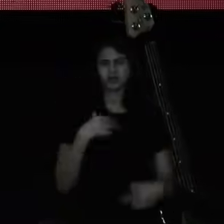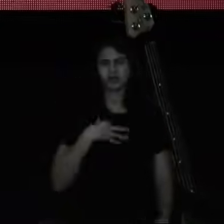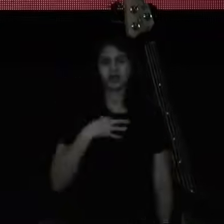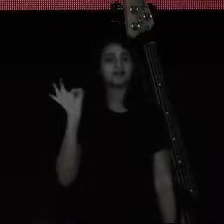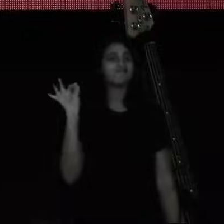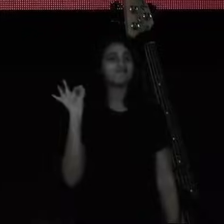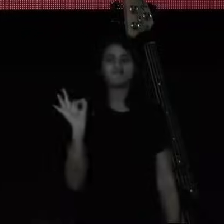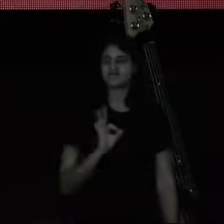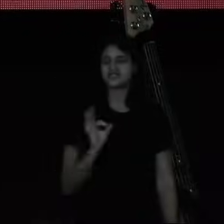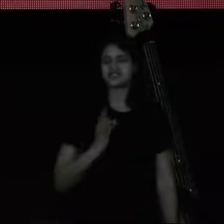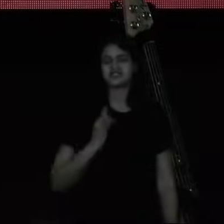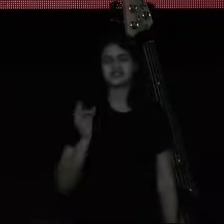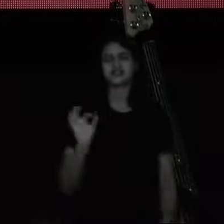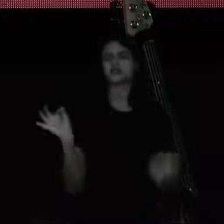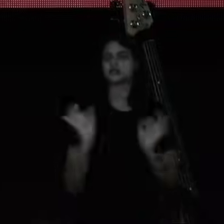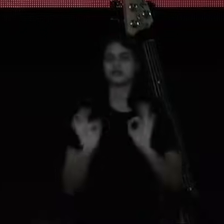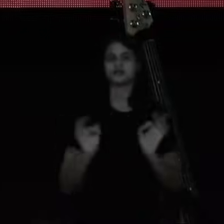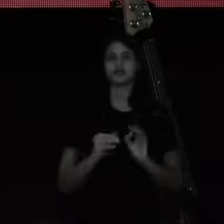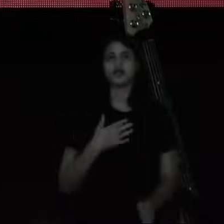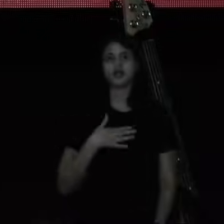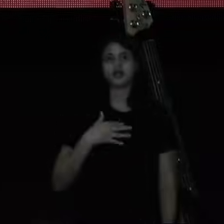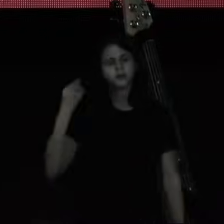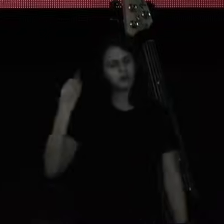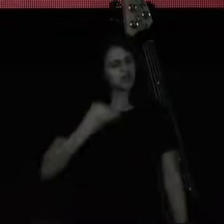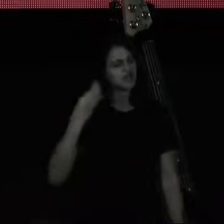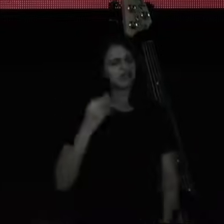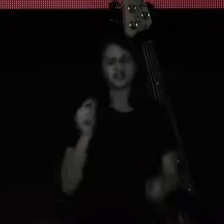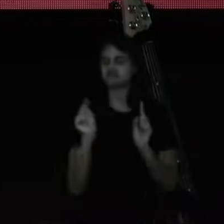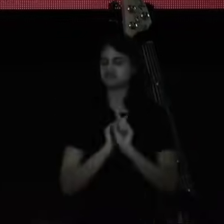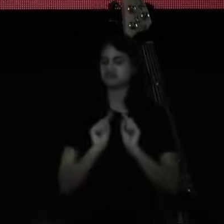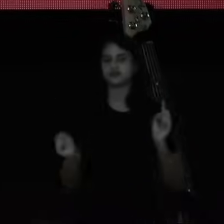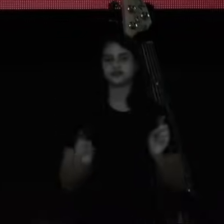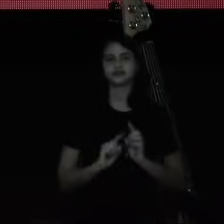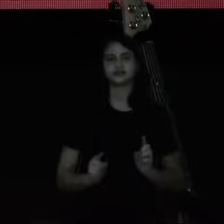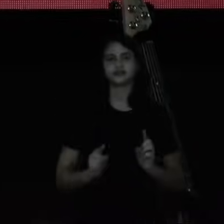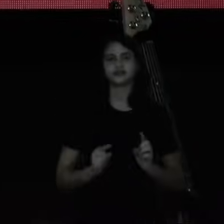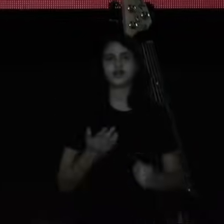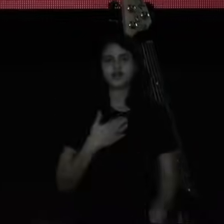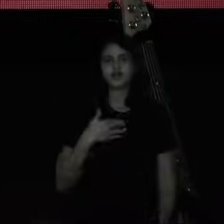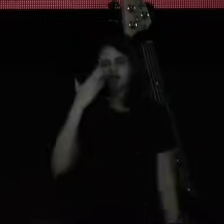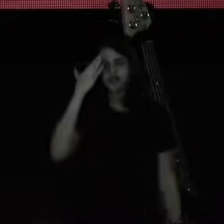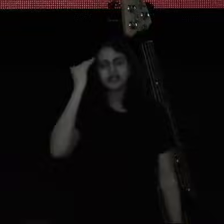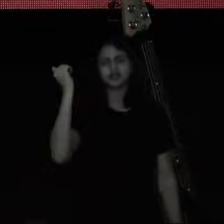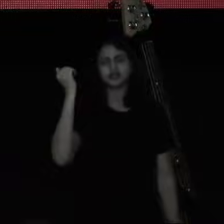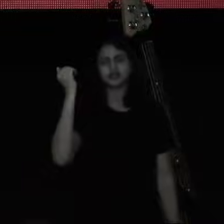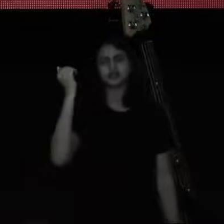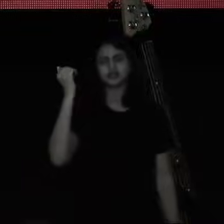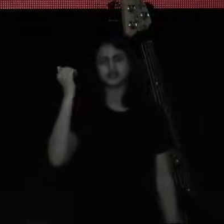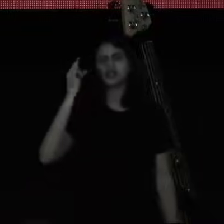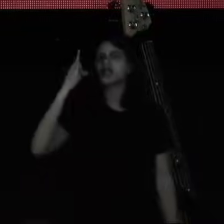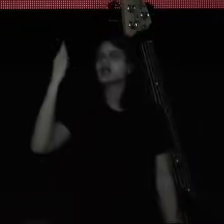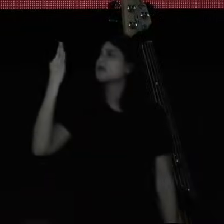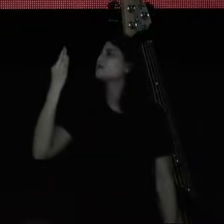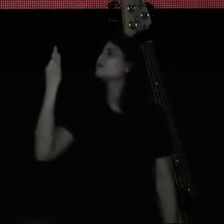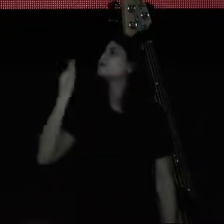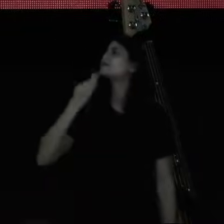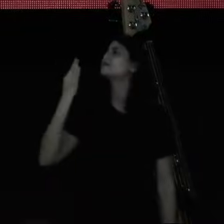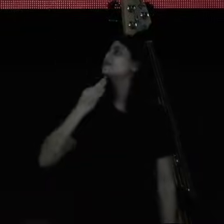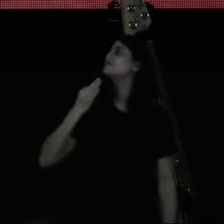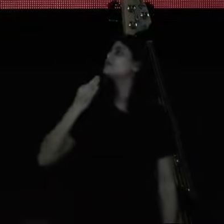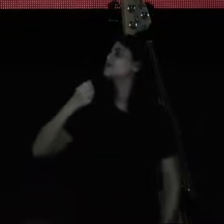Não. Eu sou imperfeito. Mas eu entendi que o perfeito está me aperfeiçoando.